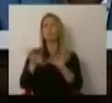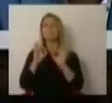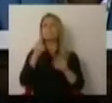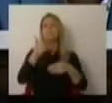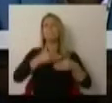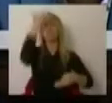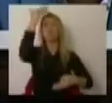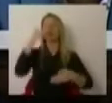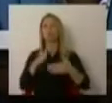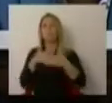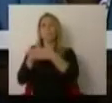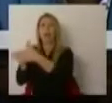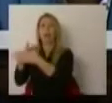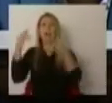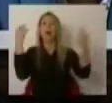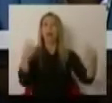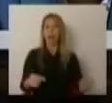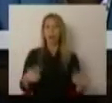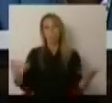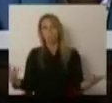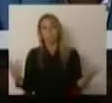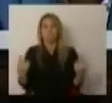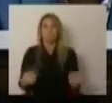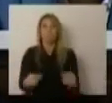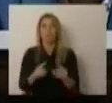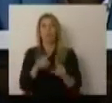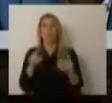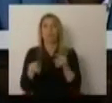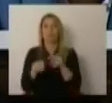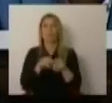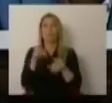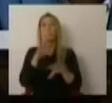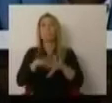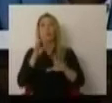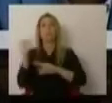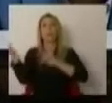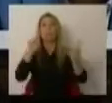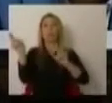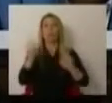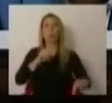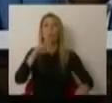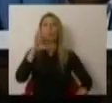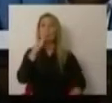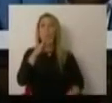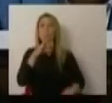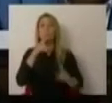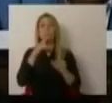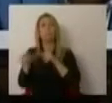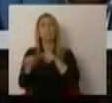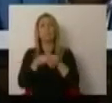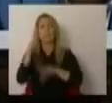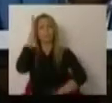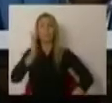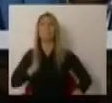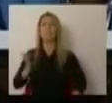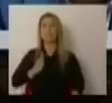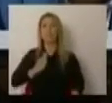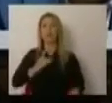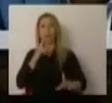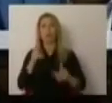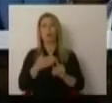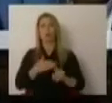agora ganha prioridade a resposta às migrações com políticas militares ou militarizadas que desvia para armamento e material